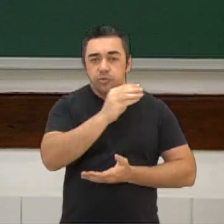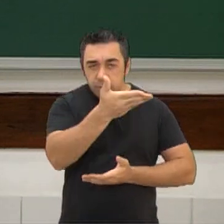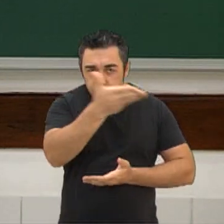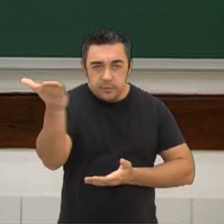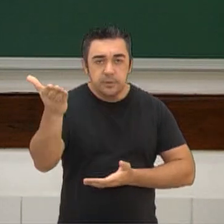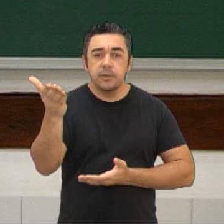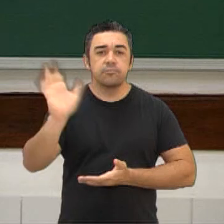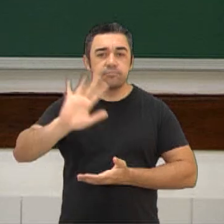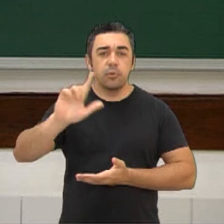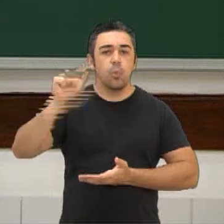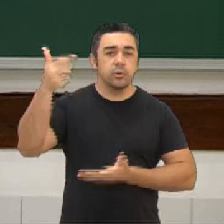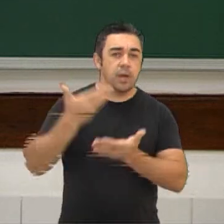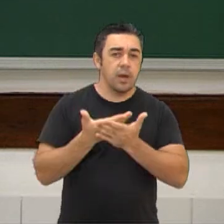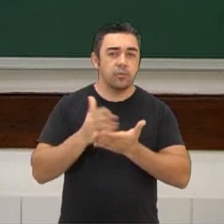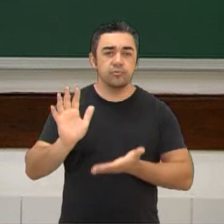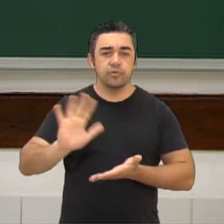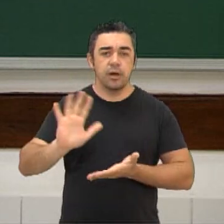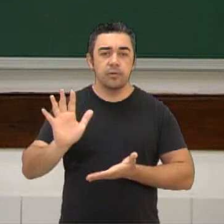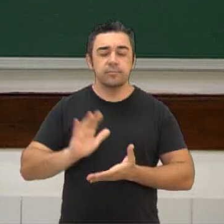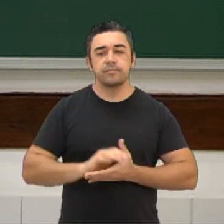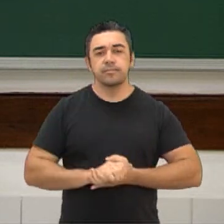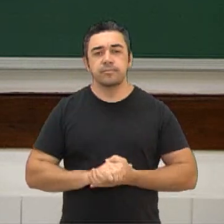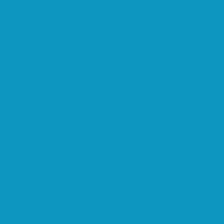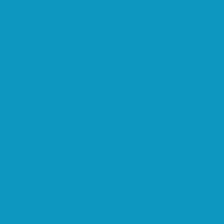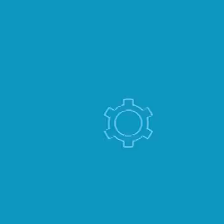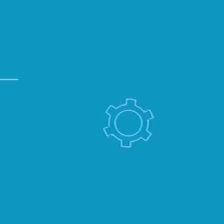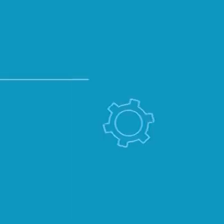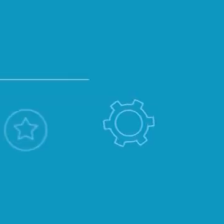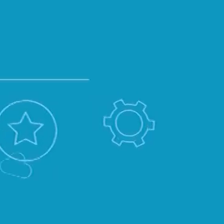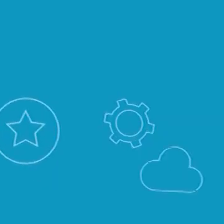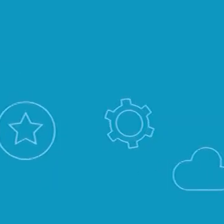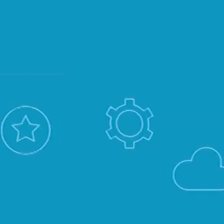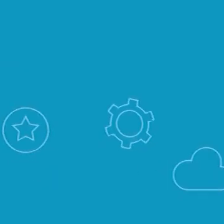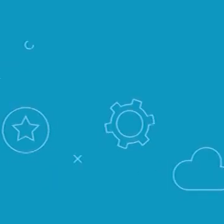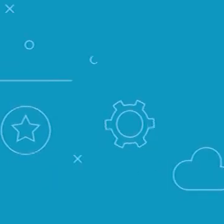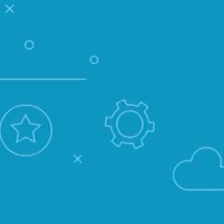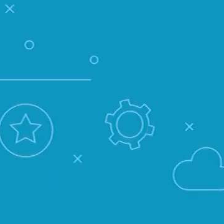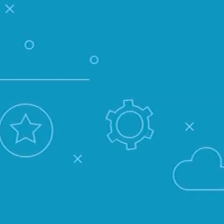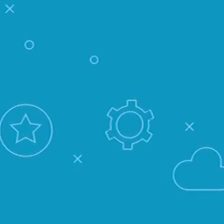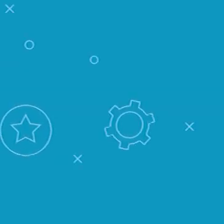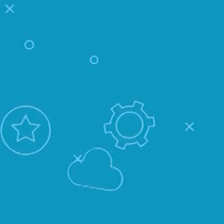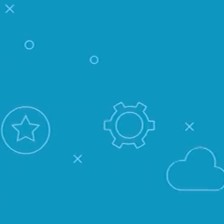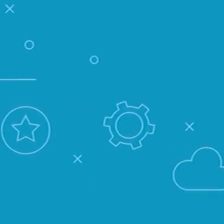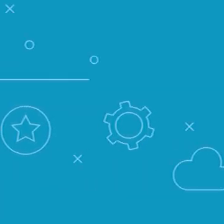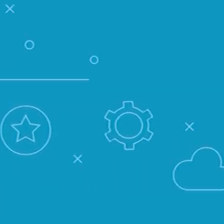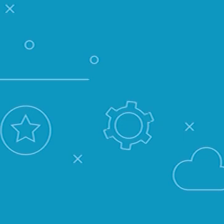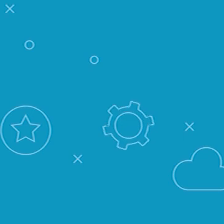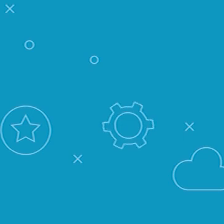coração, nos vemos na próxima aula. Tchau, pessoal!